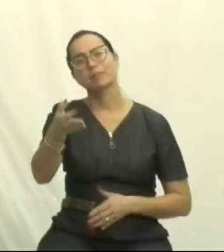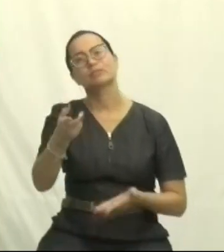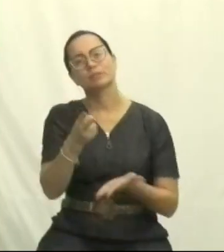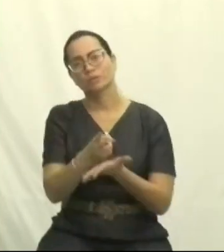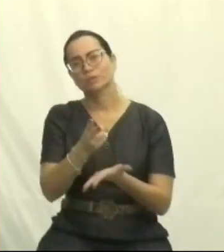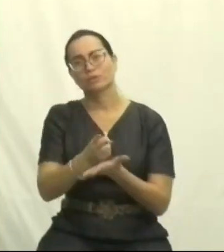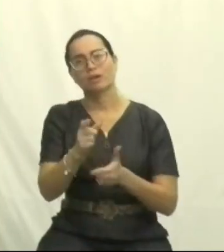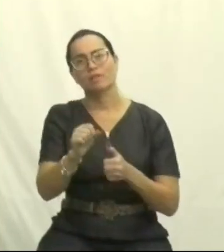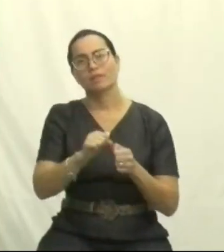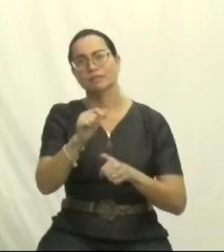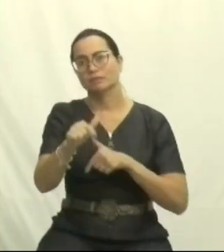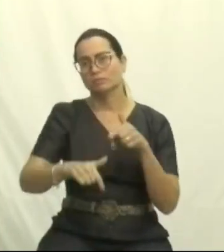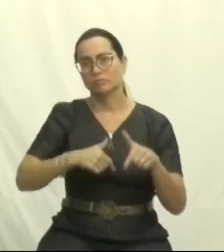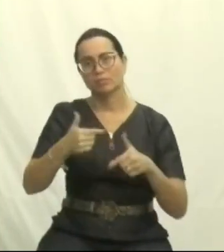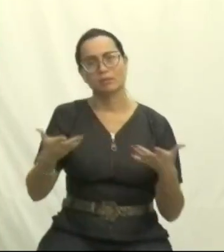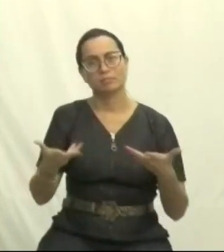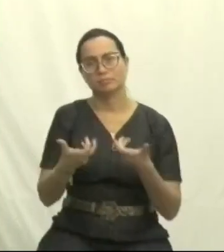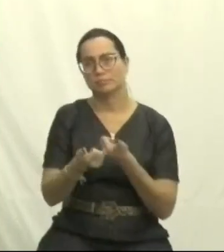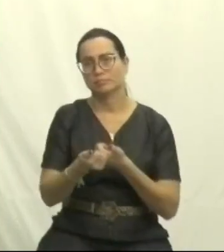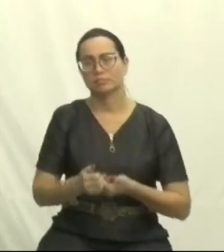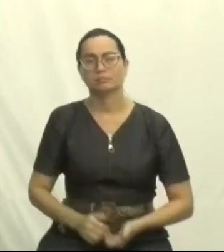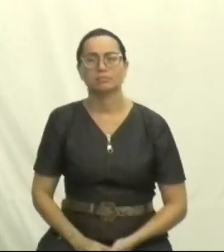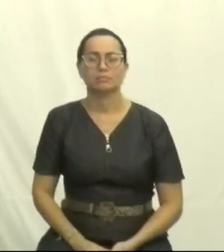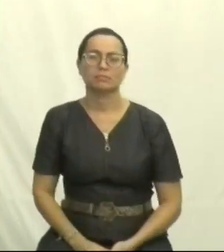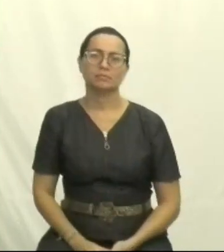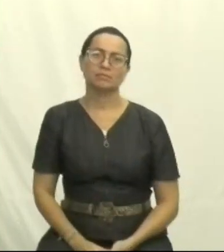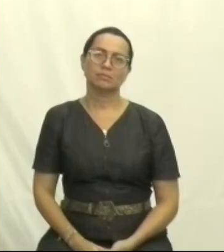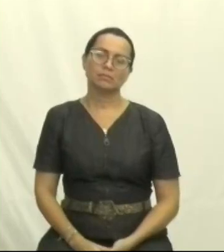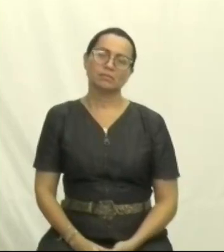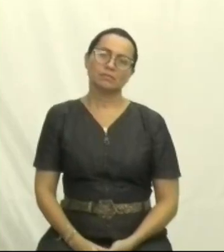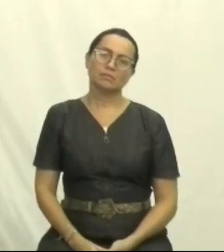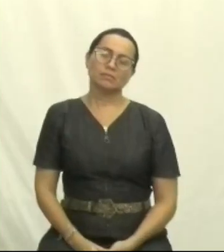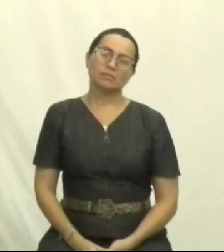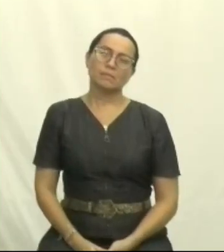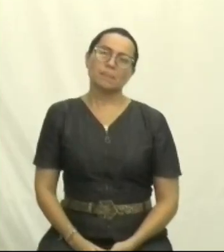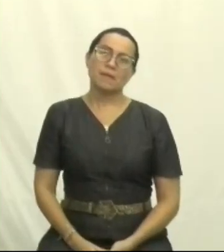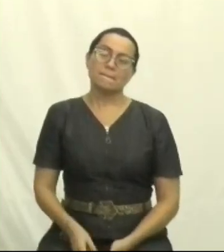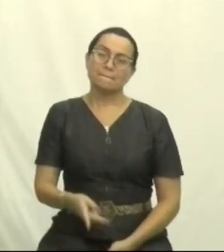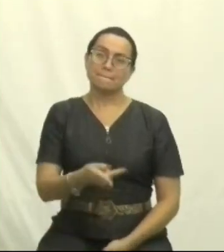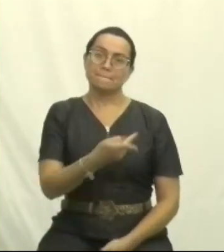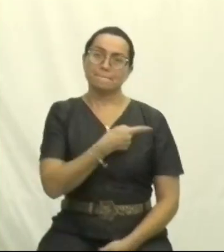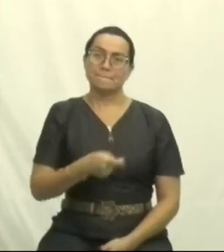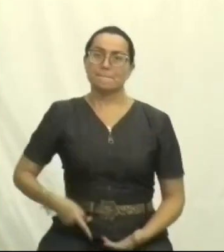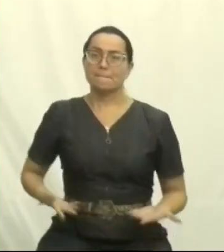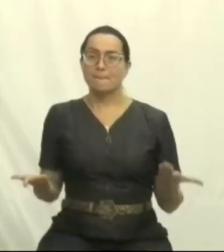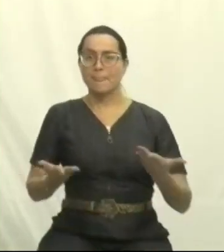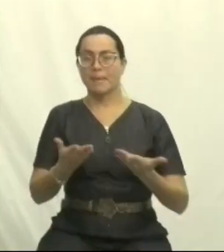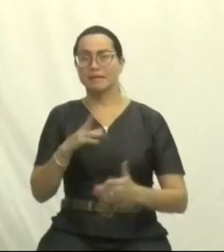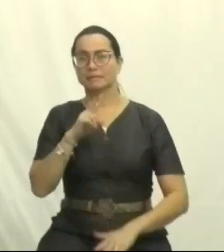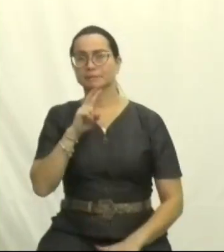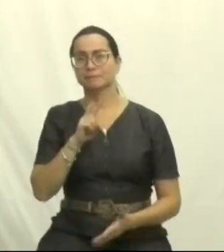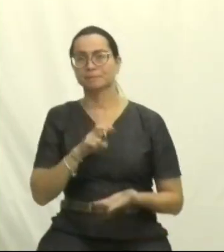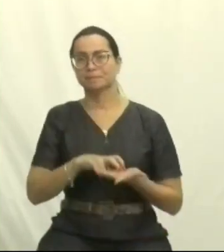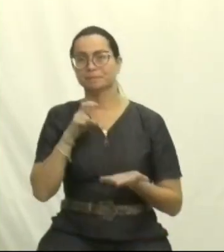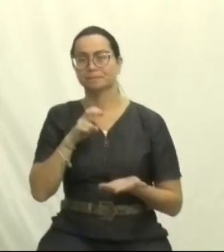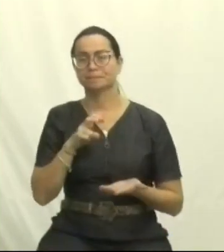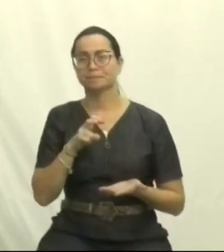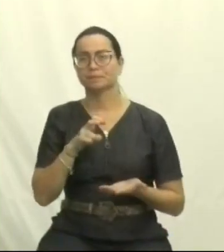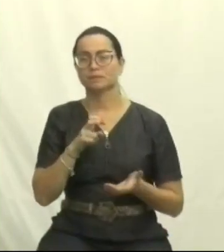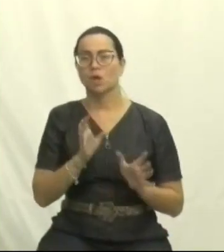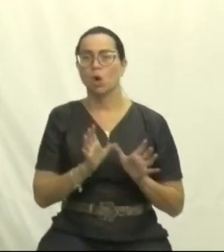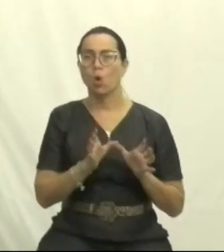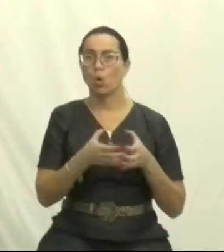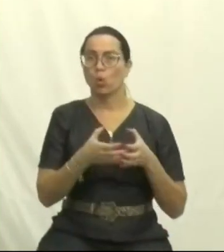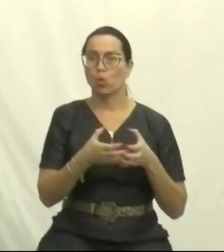trabalho naquela pasta. Senhor presidente, hoje pela manhã, nossa comissão de obras